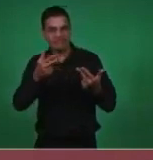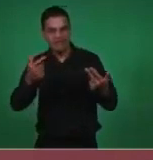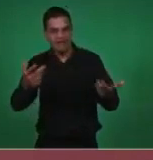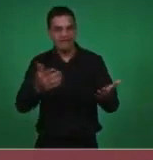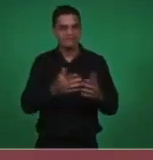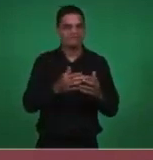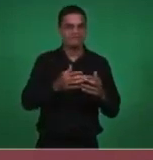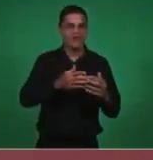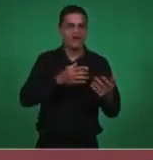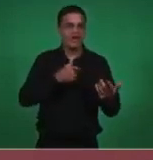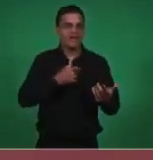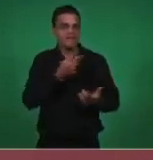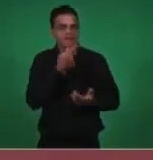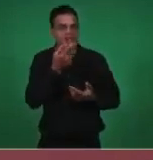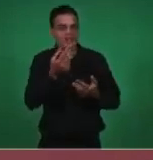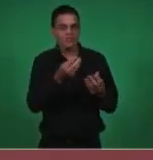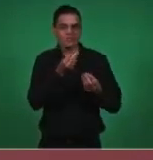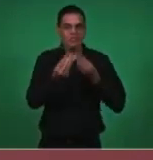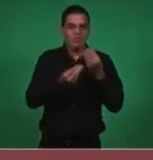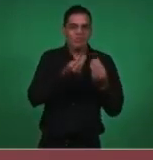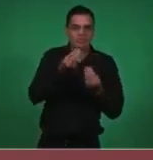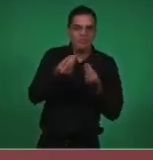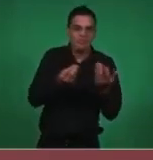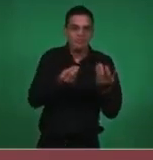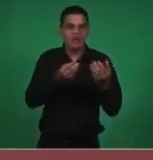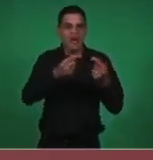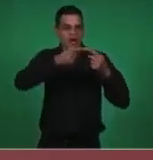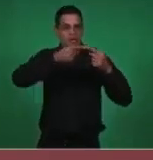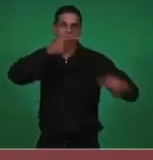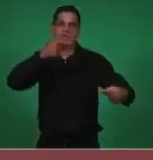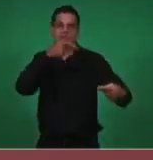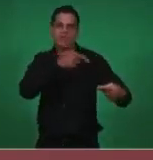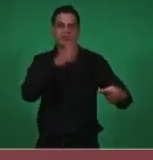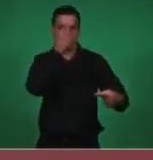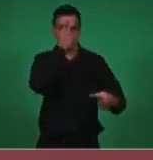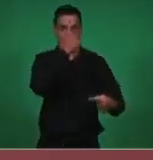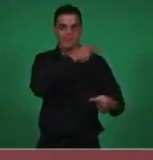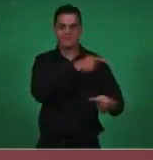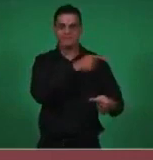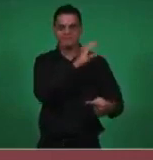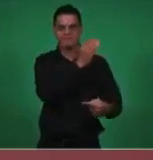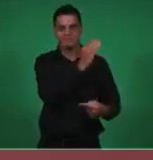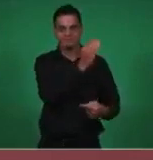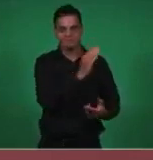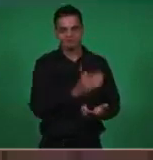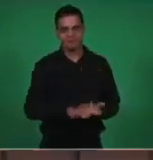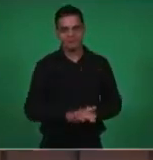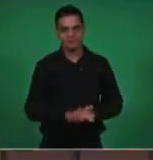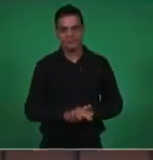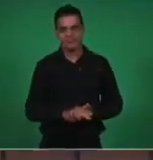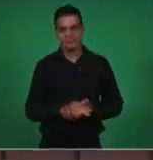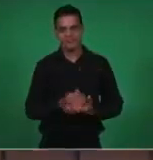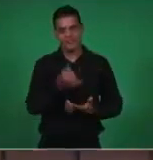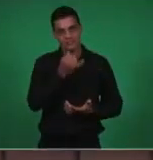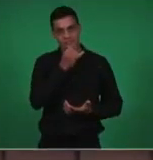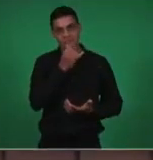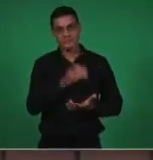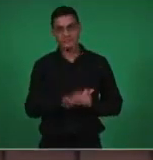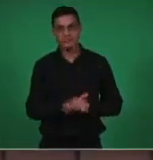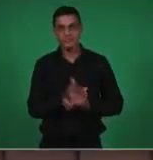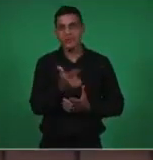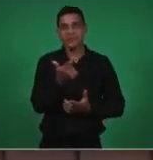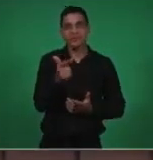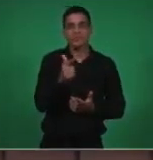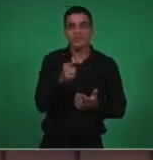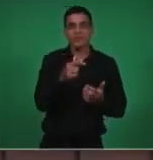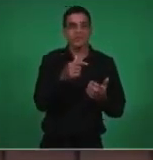gente contrapor essa ideia aqui. Pode passar. Como, por exemplo, não existe qualquer evidência da macroevolução. O que é a macroevolução? É